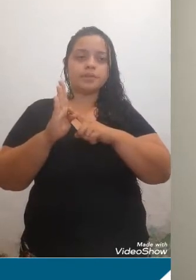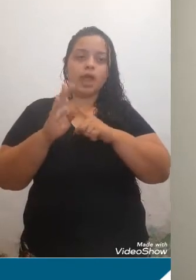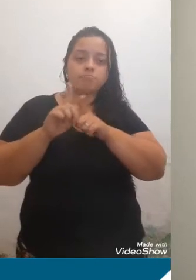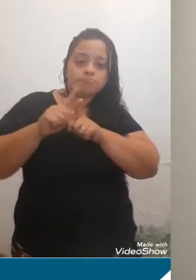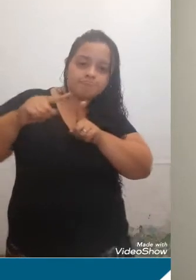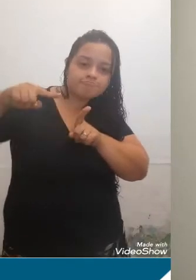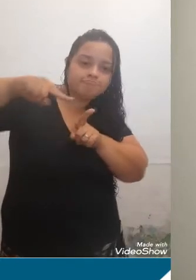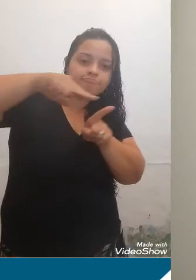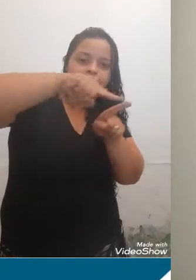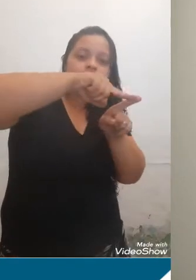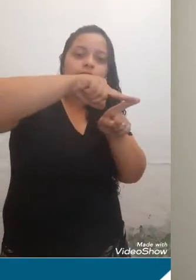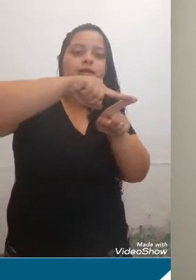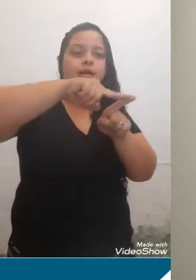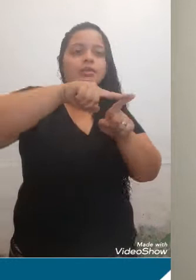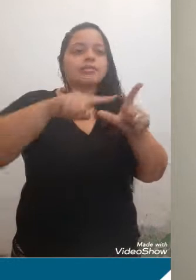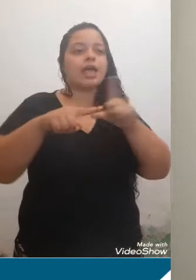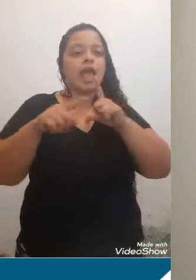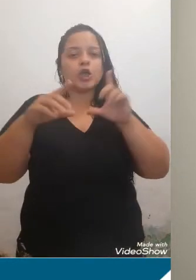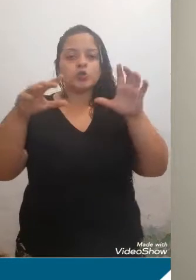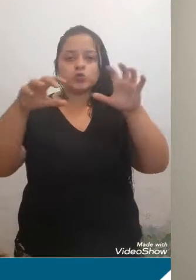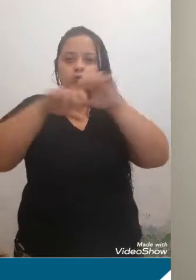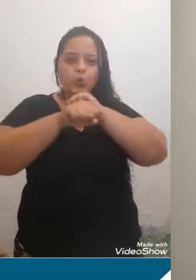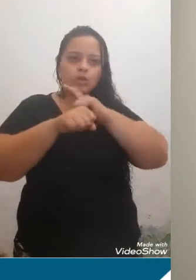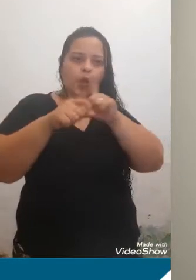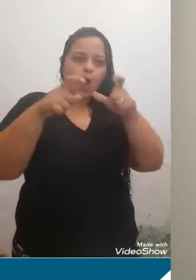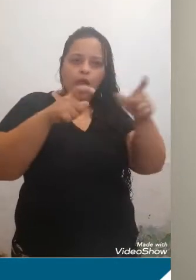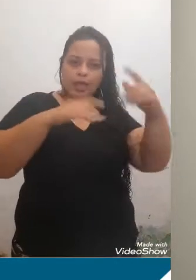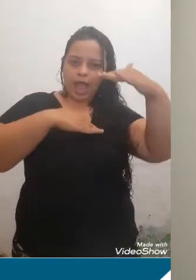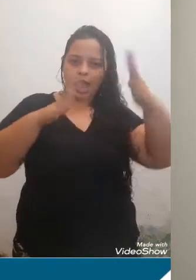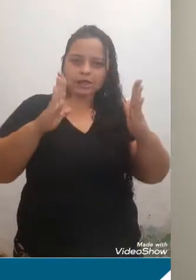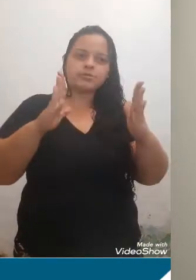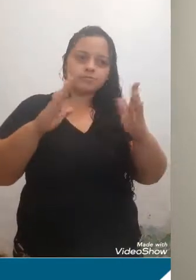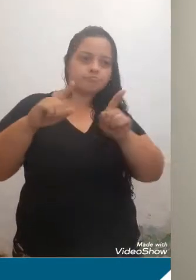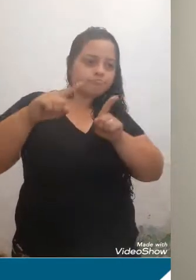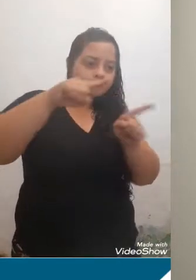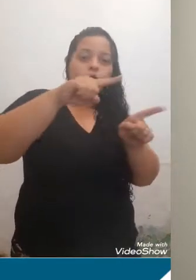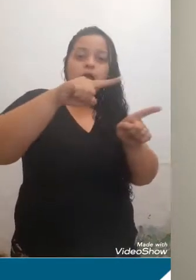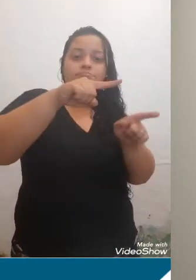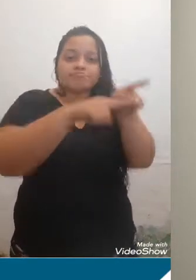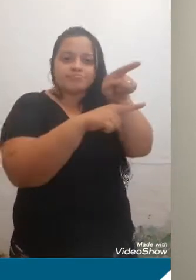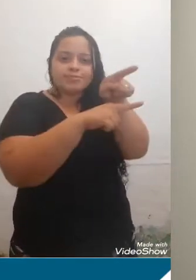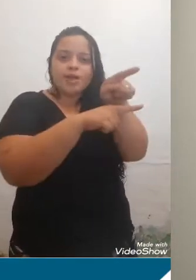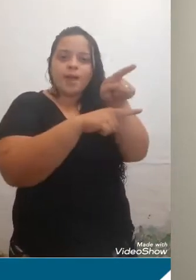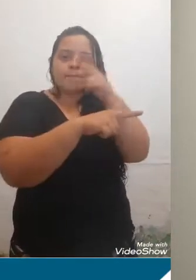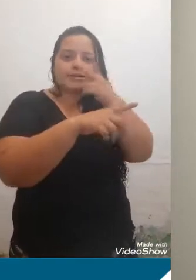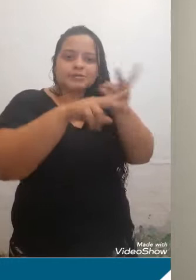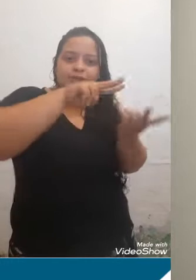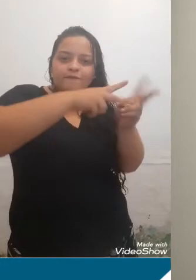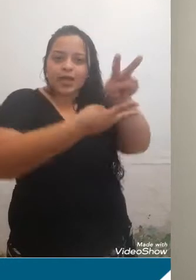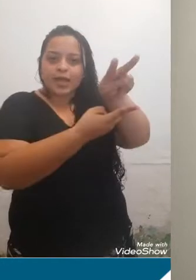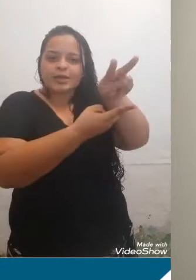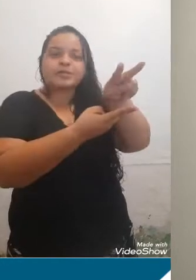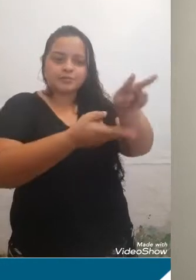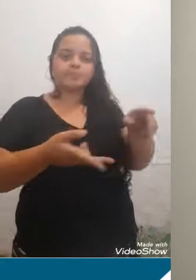Sendo projetado na face interna da câmera escura com a linha B' invertida, a imagem fica